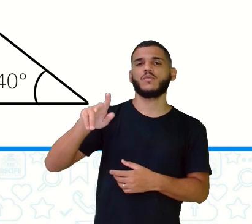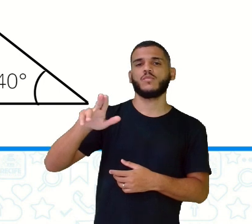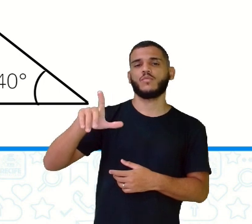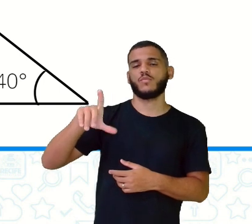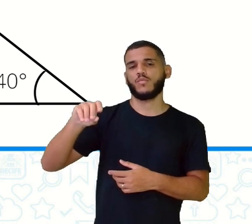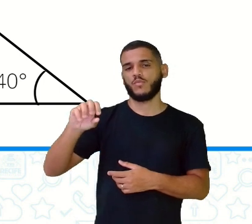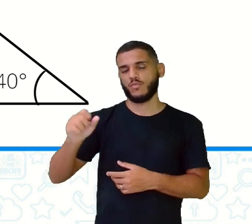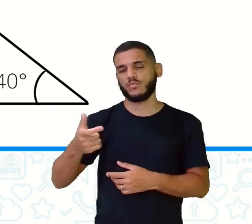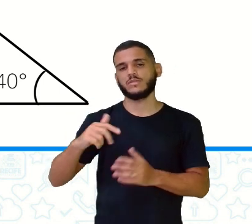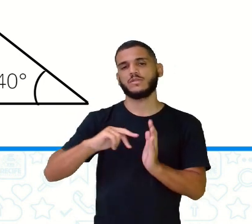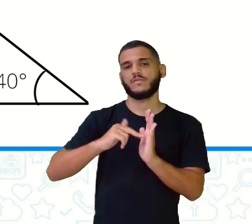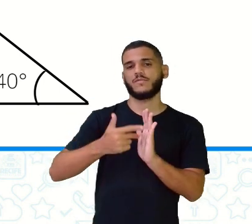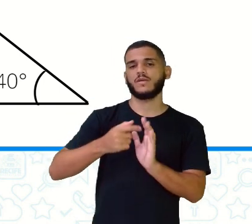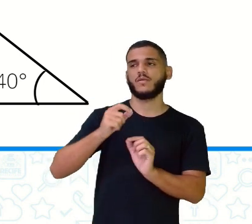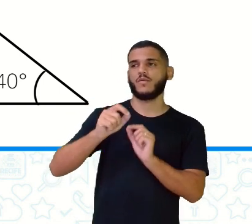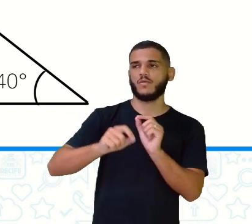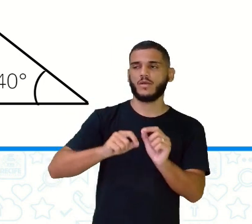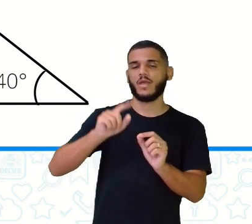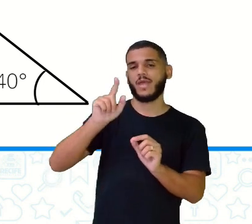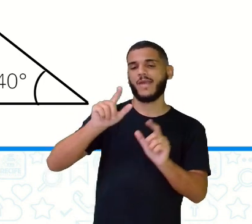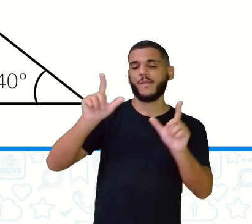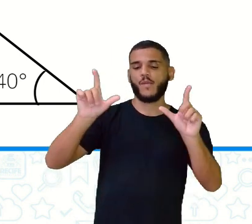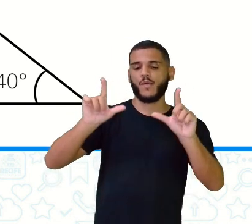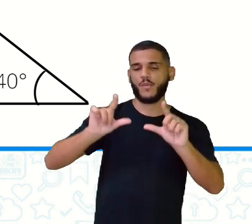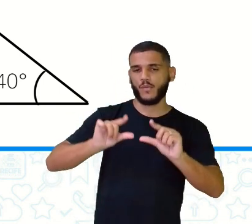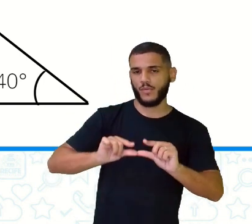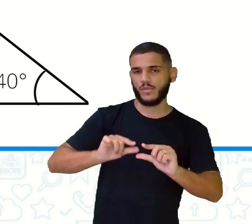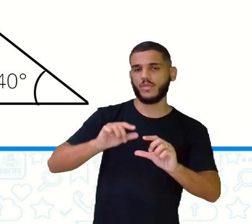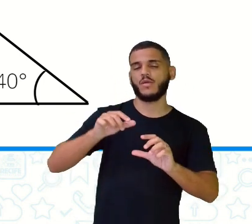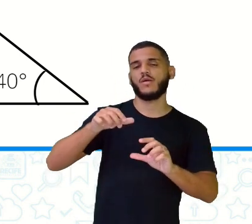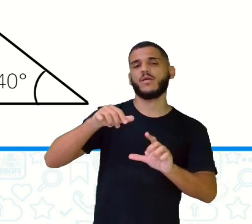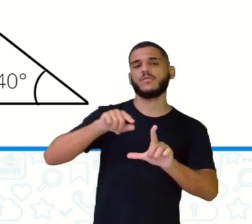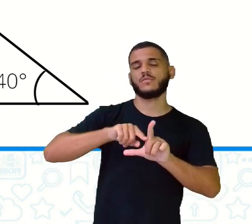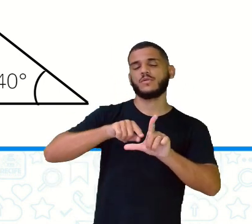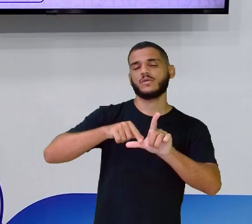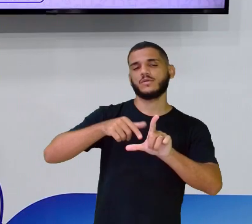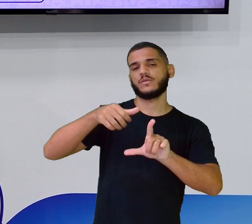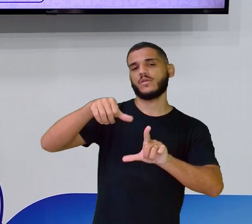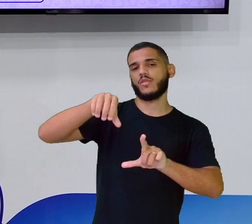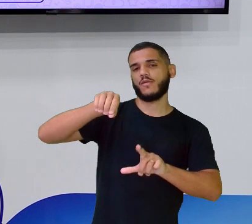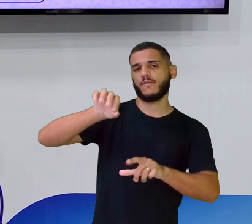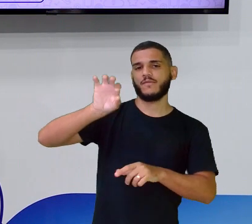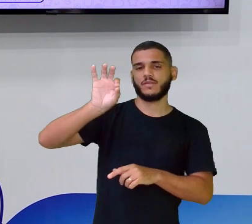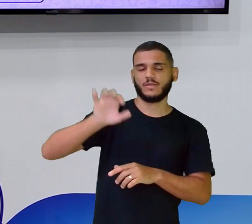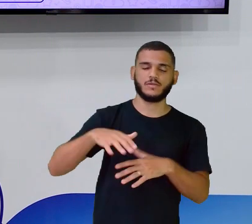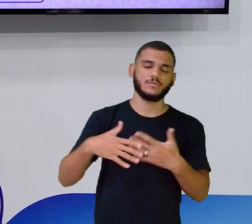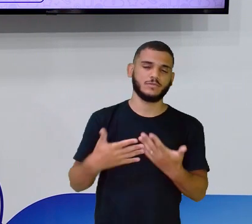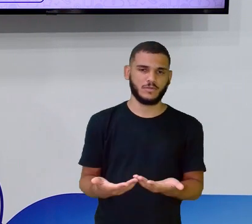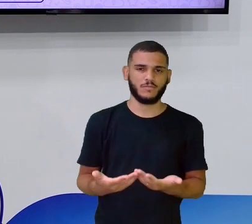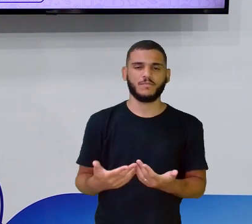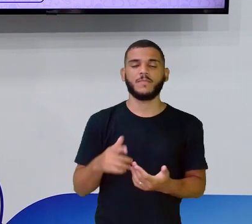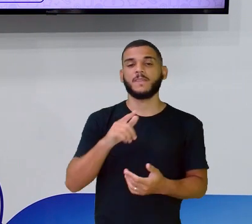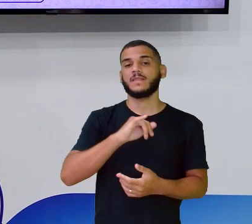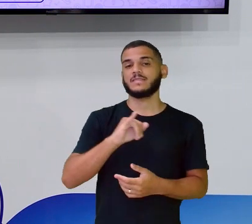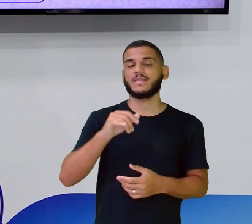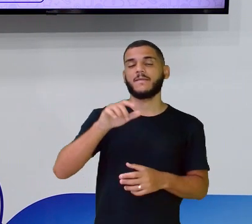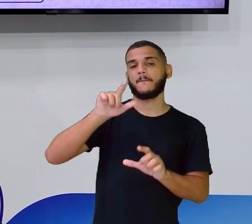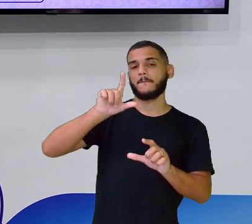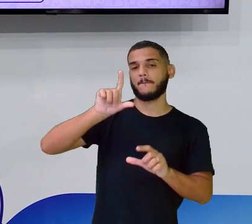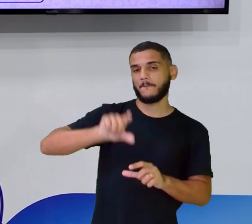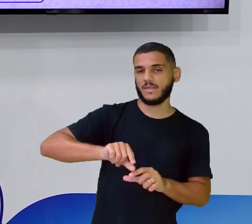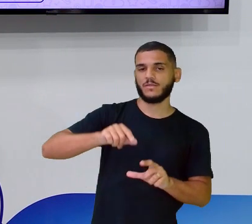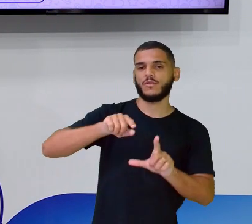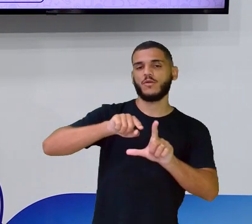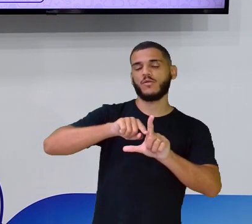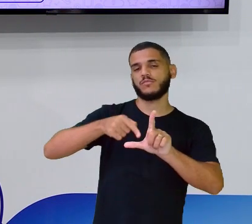são menores que 90 graus. Ângulos agudos são menores que 90 graus. Calma,